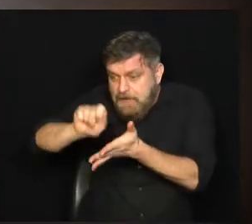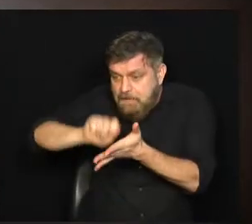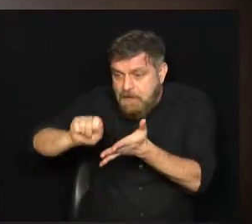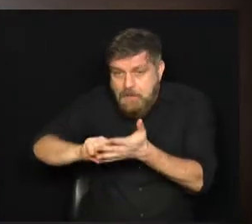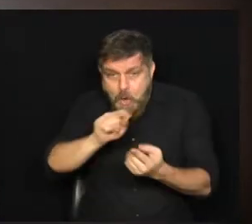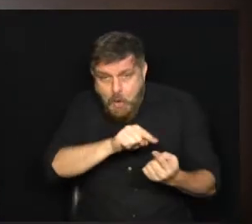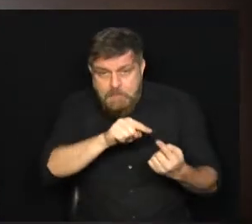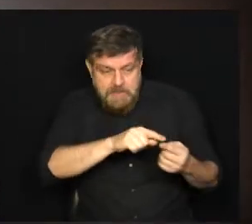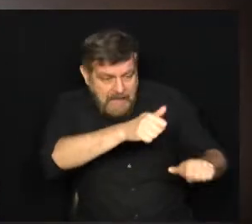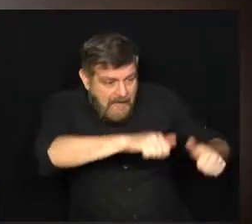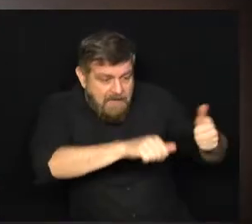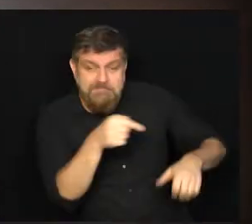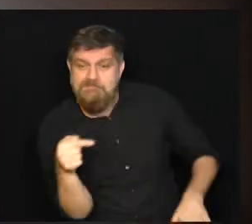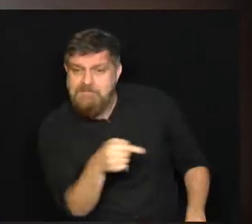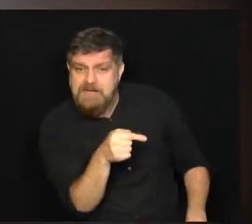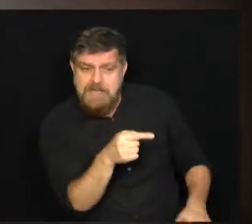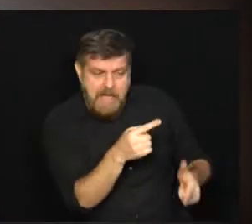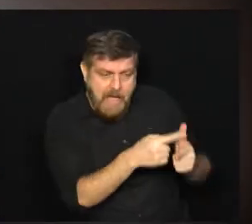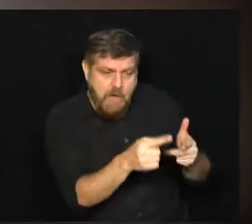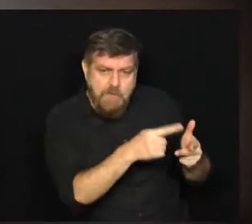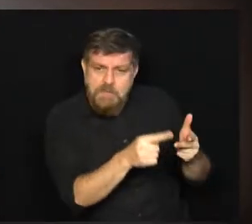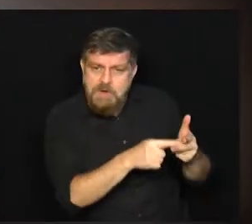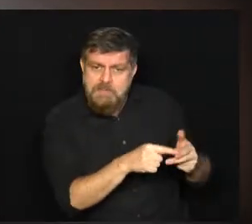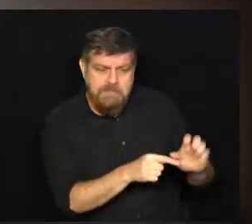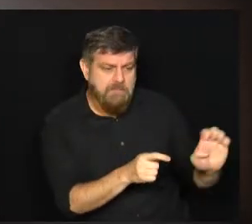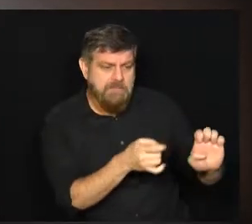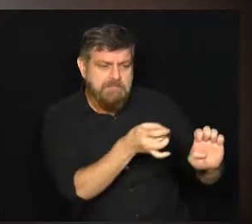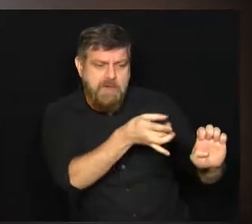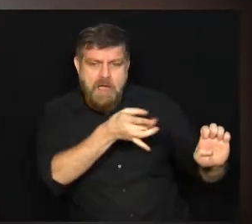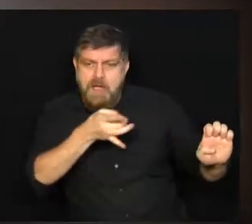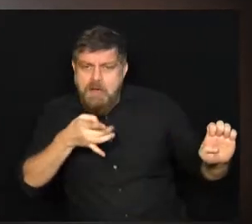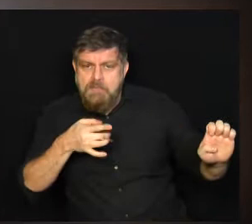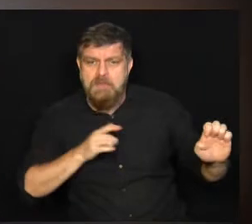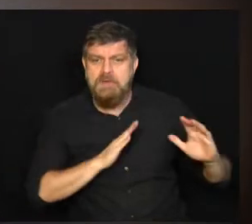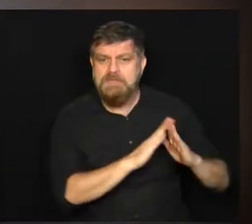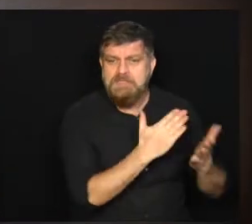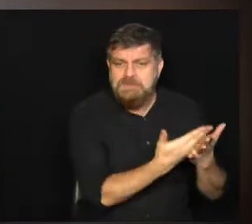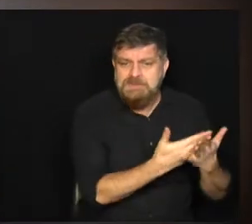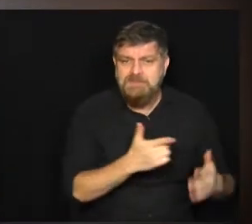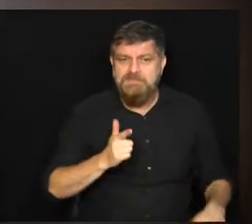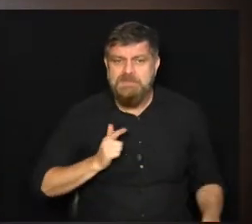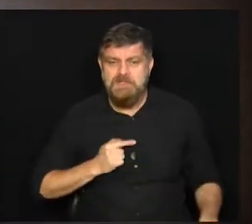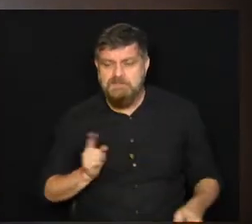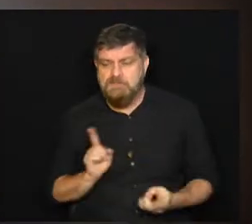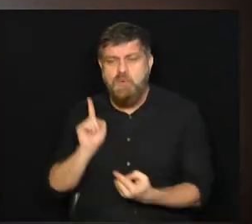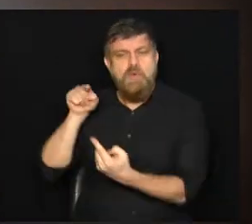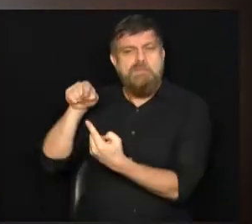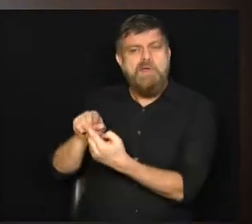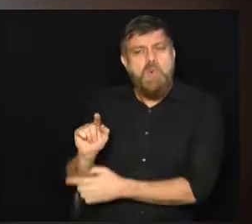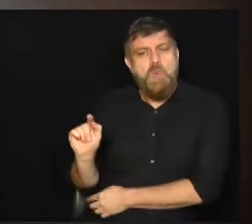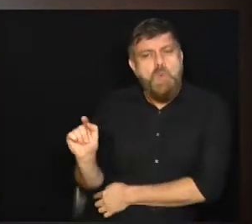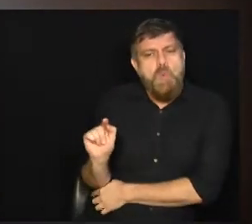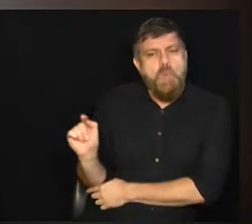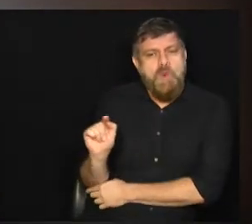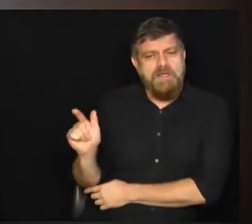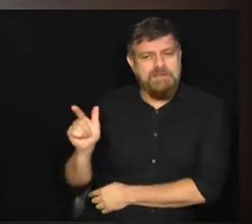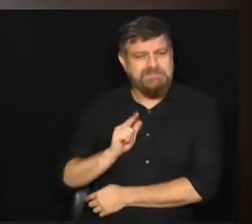se apurasse o caso, teve como base um certo sentido de que